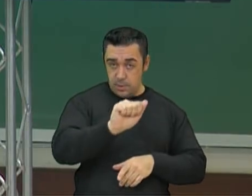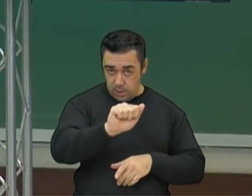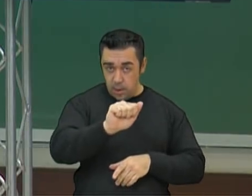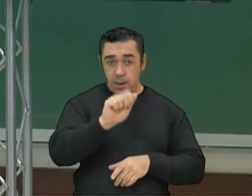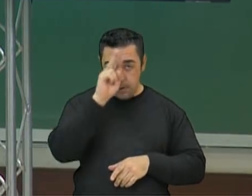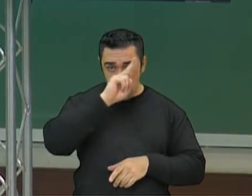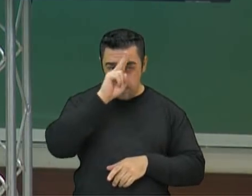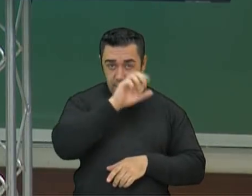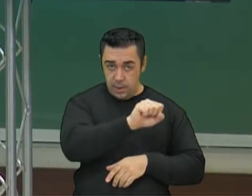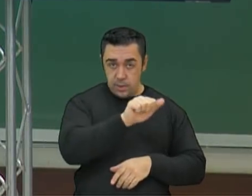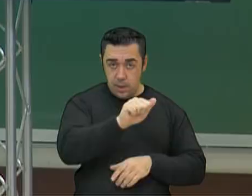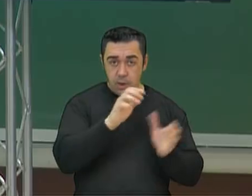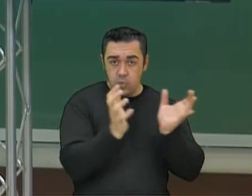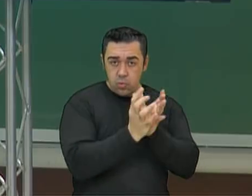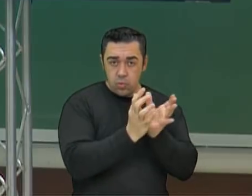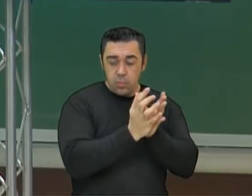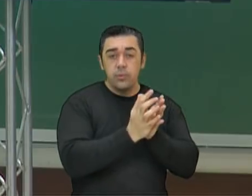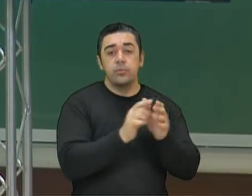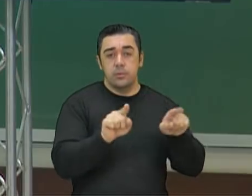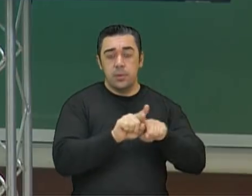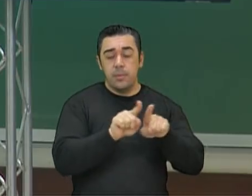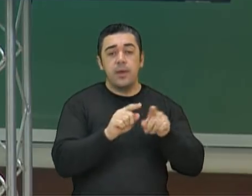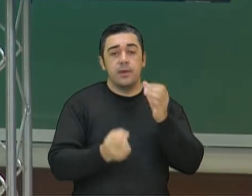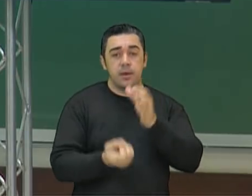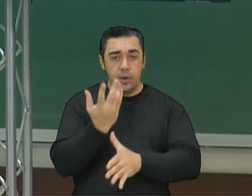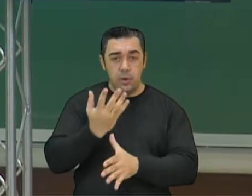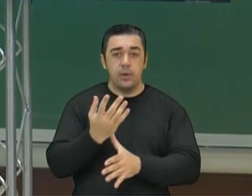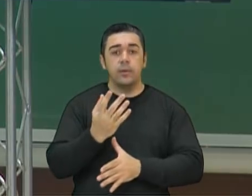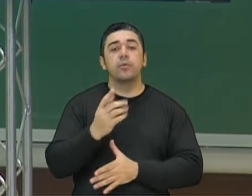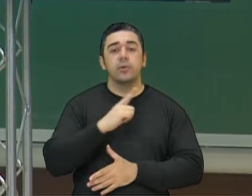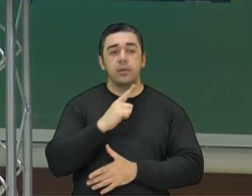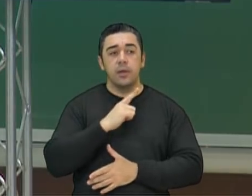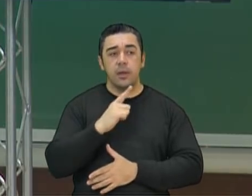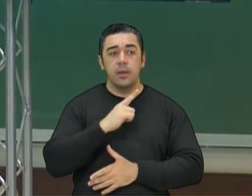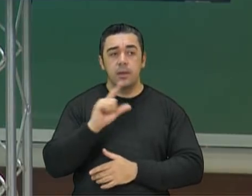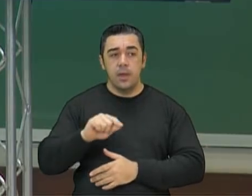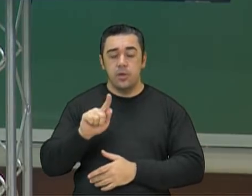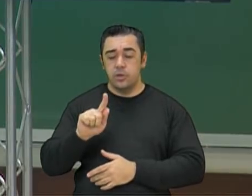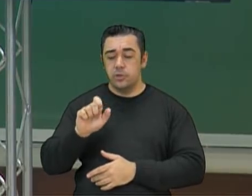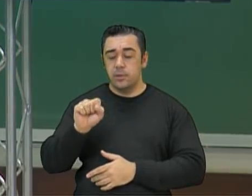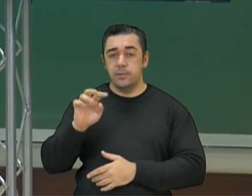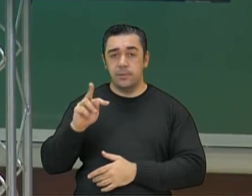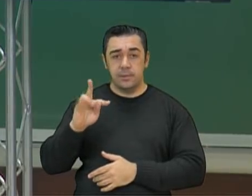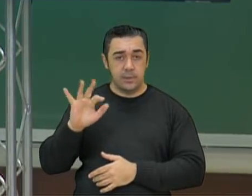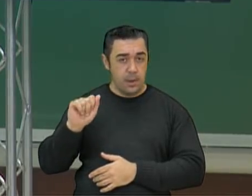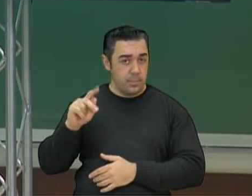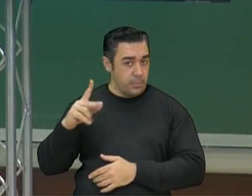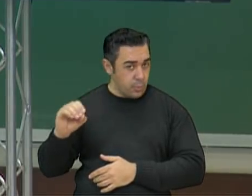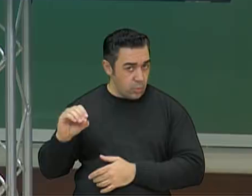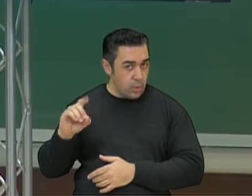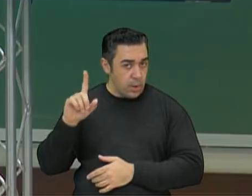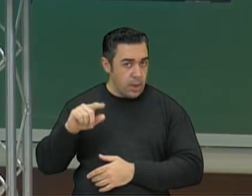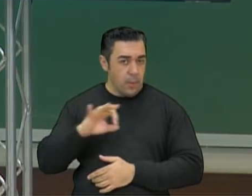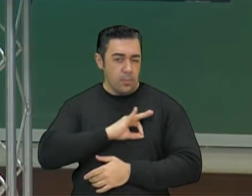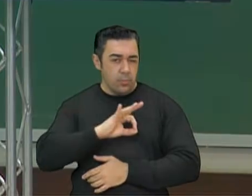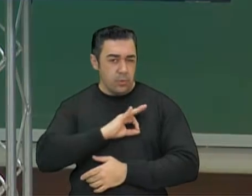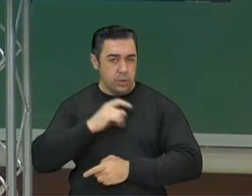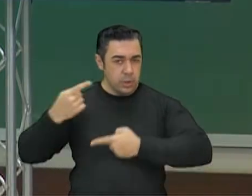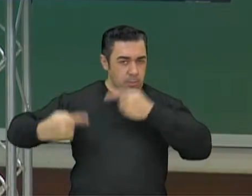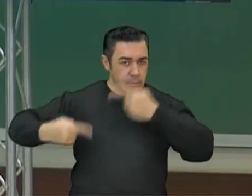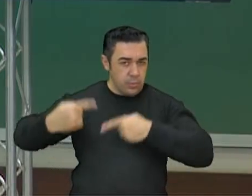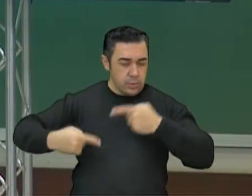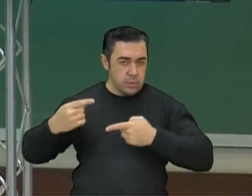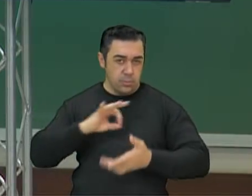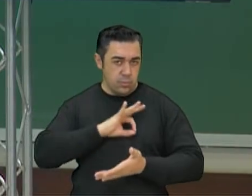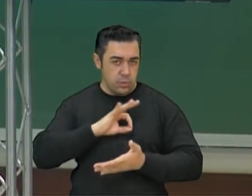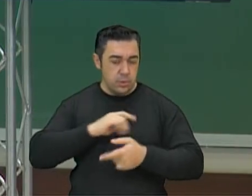grupos paramilitares, foram criadas ainda a Gestapo, a polícia política, polícia secreta política, e